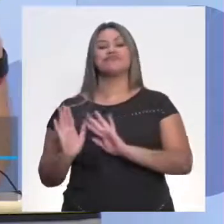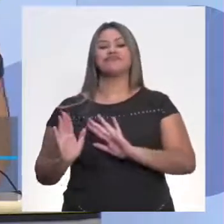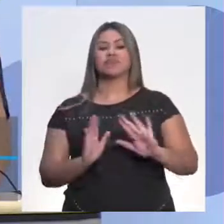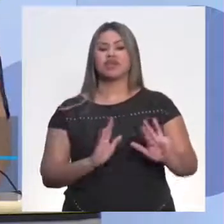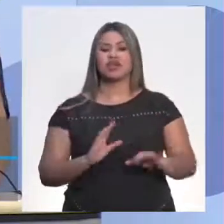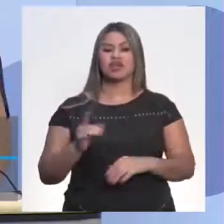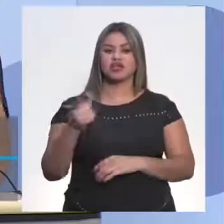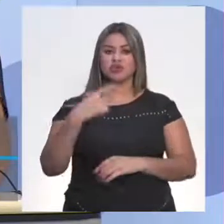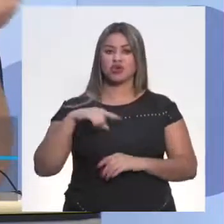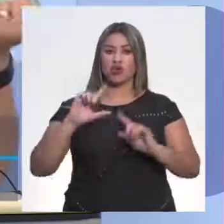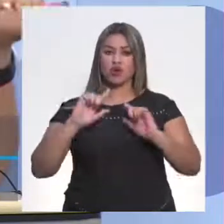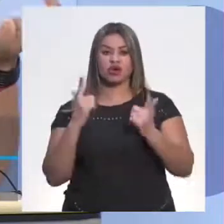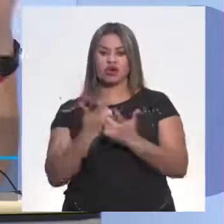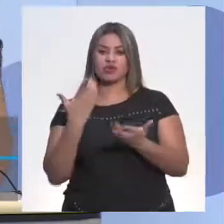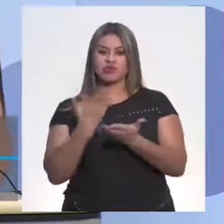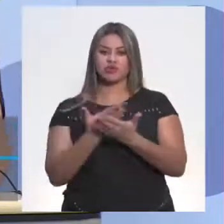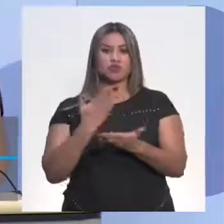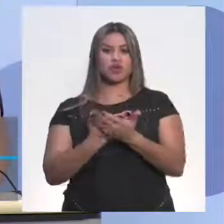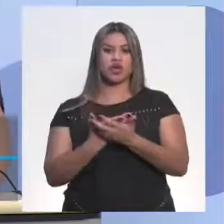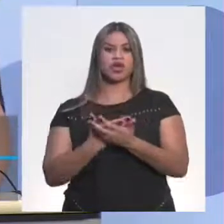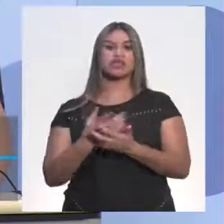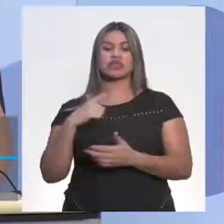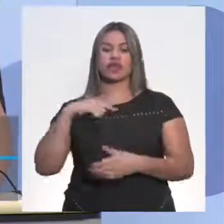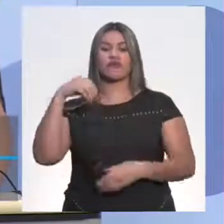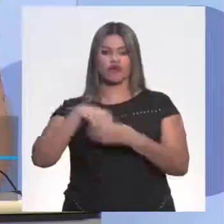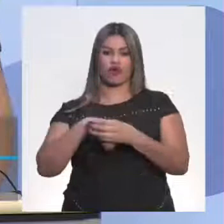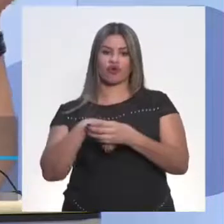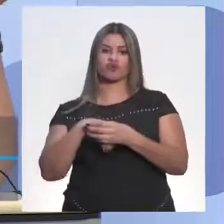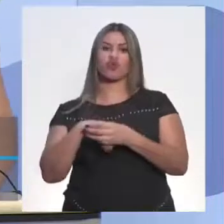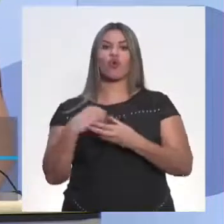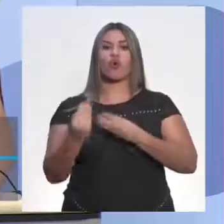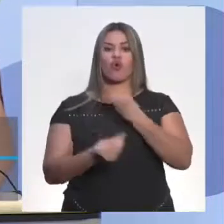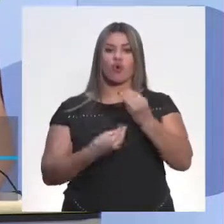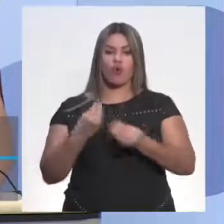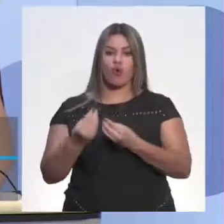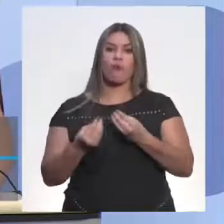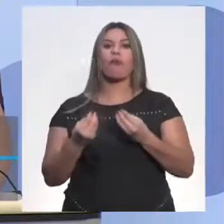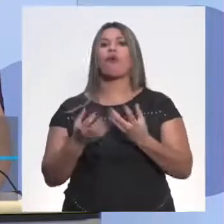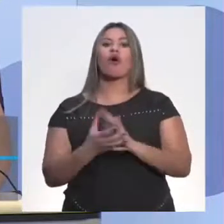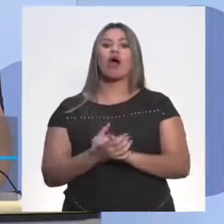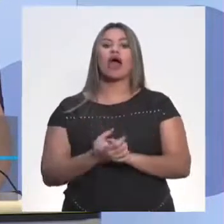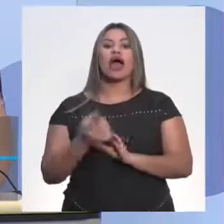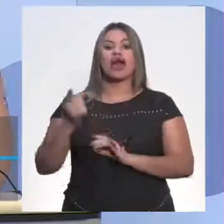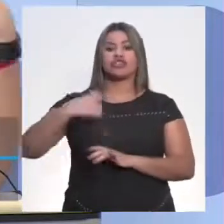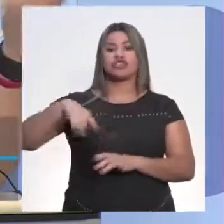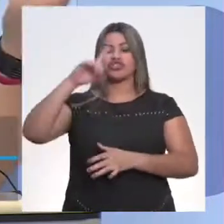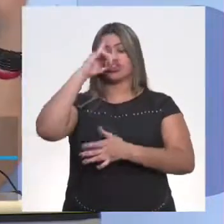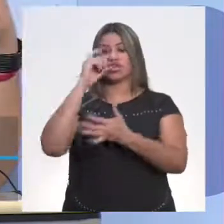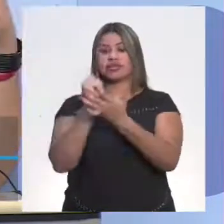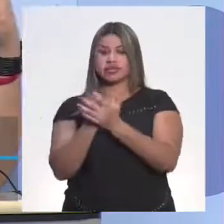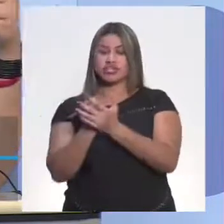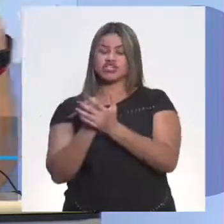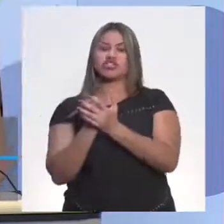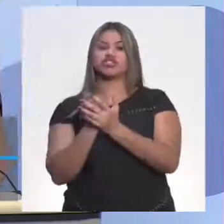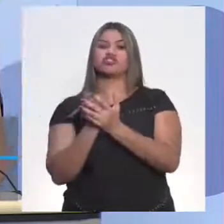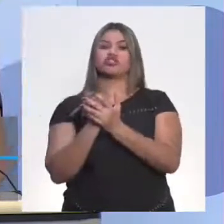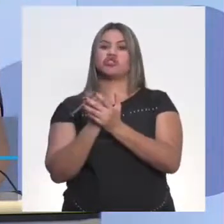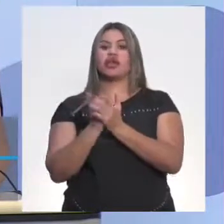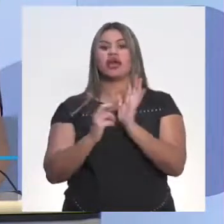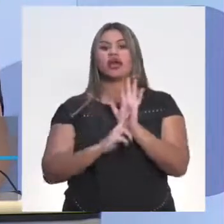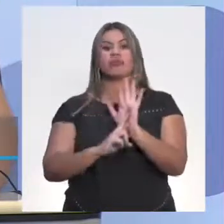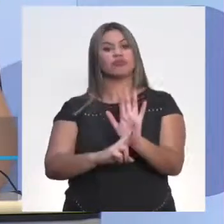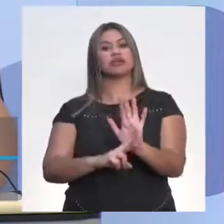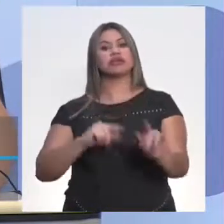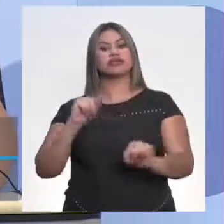nós do grêmio estudantil também é feito a votação a votação serve para decidirmos quem nos que nós queremos que